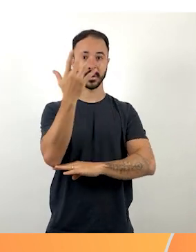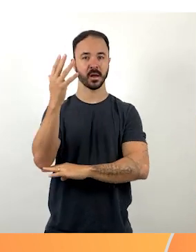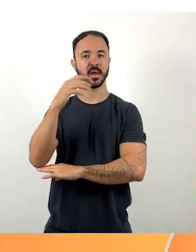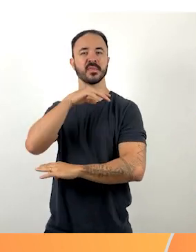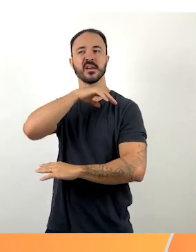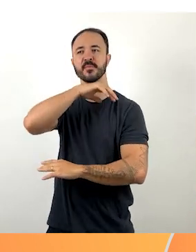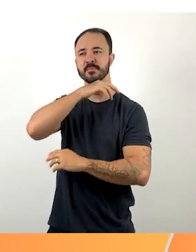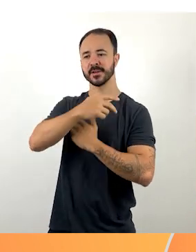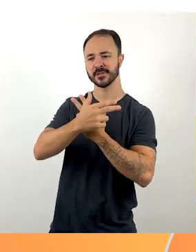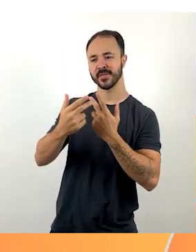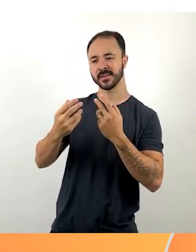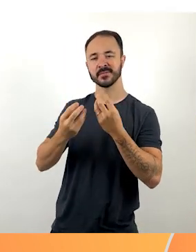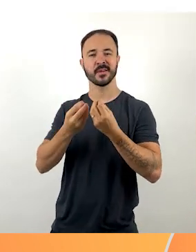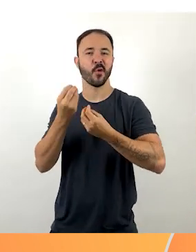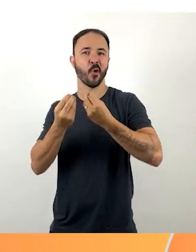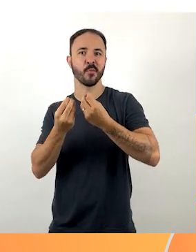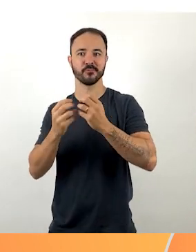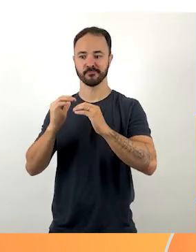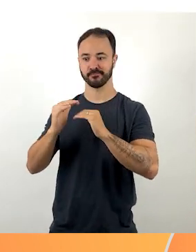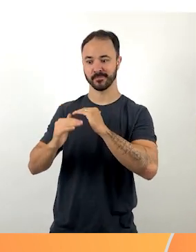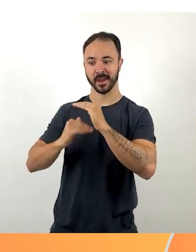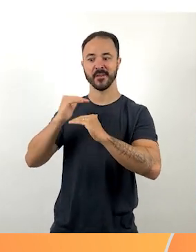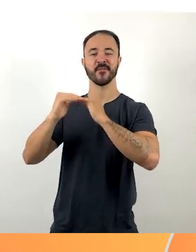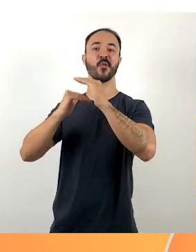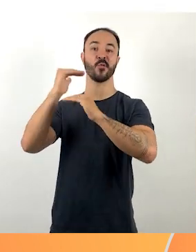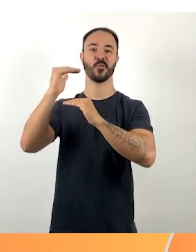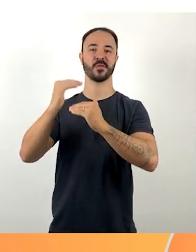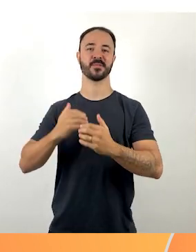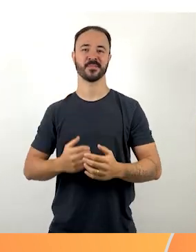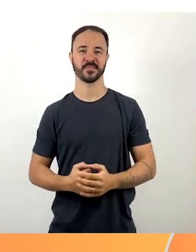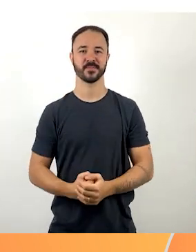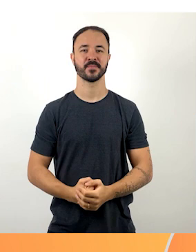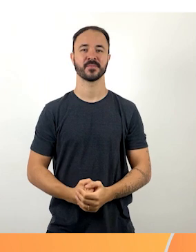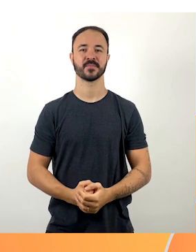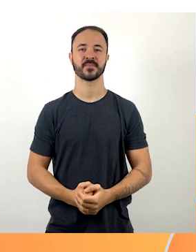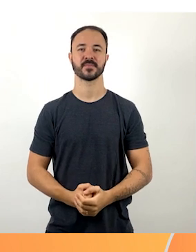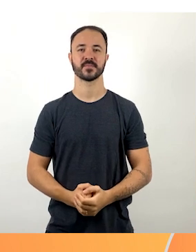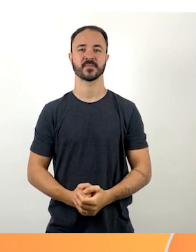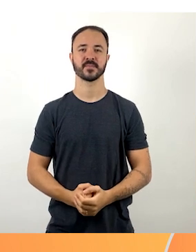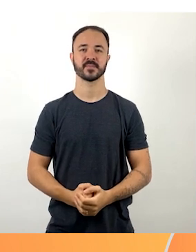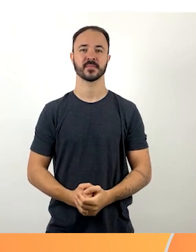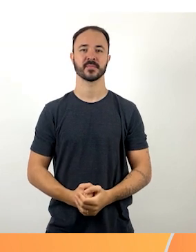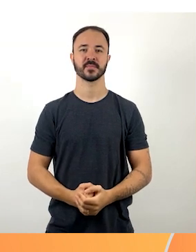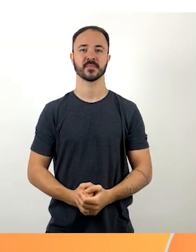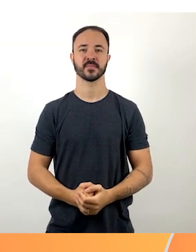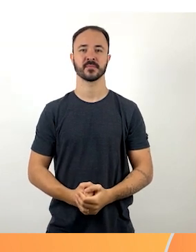plantas e animais em relação aos mecanismos reprodutivos e evolutivos.